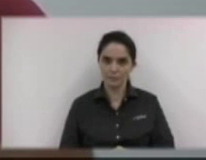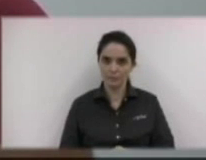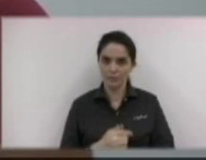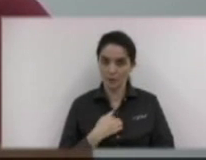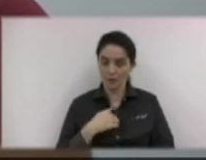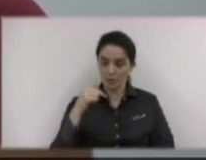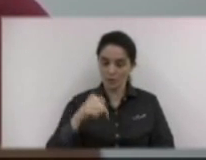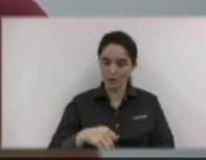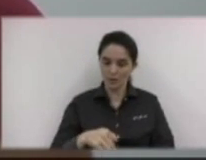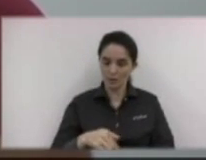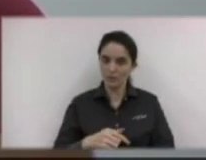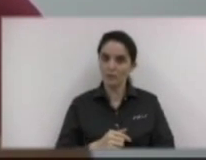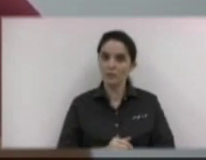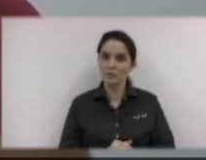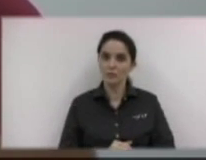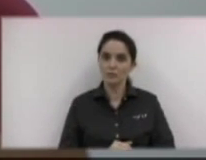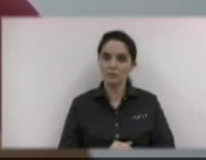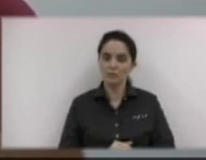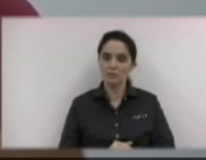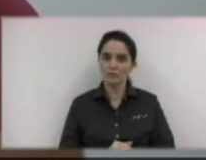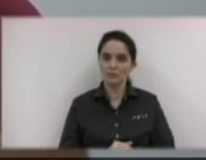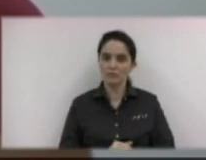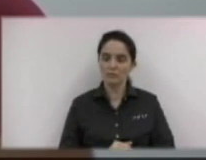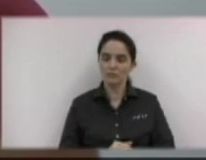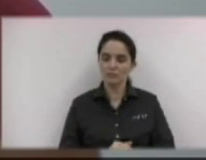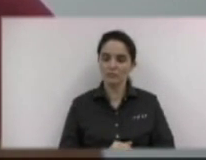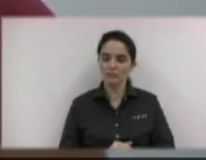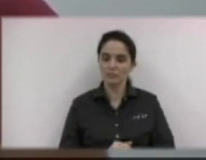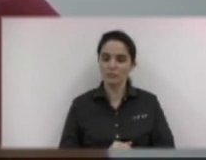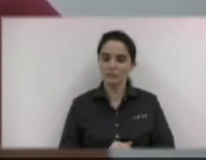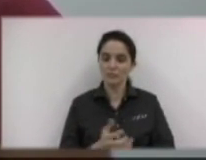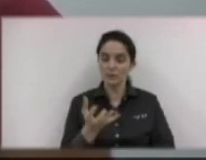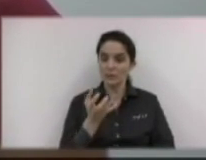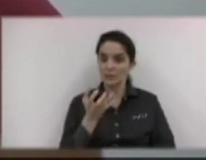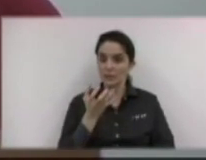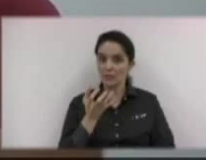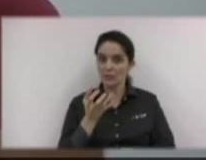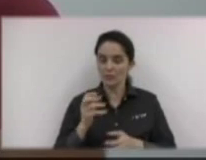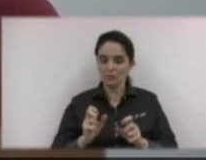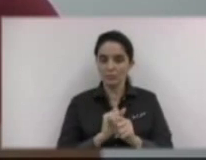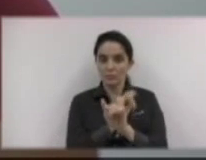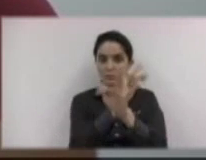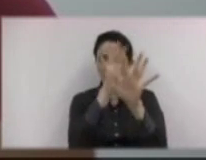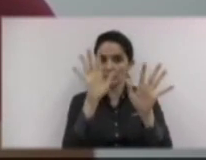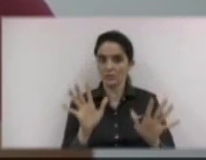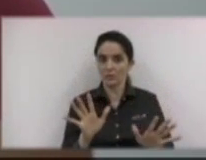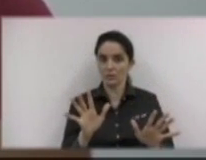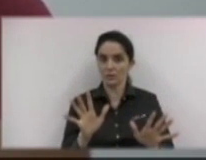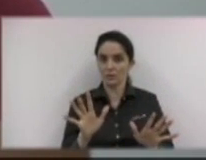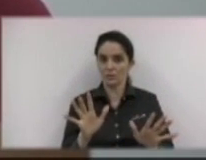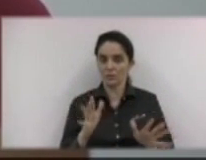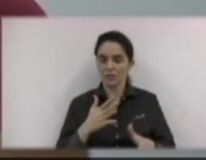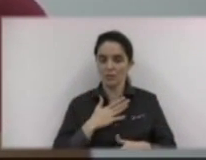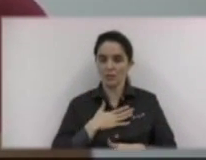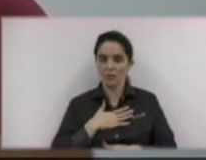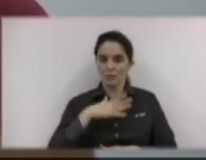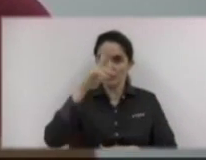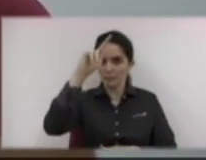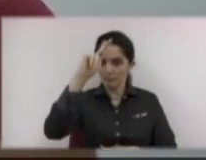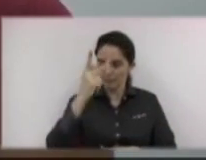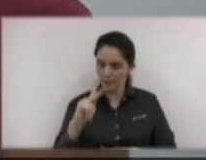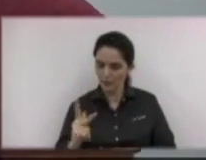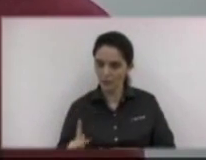aqui agora é tentar minimamente restabelecer a dignidade que me